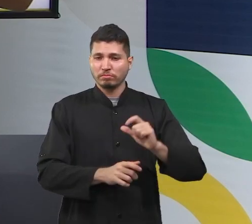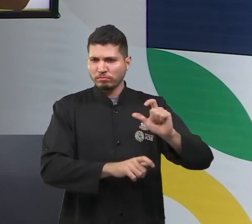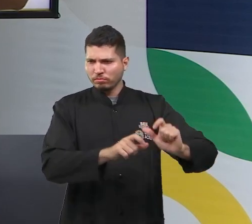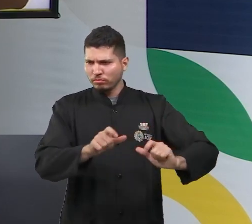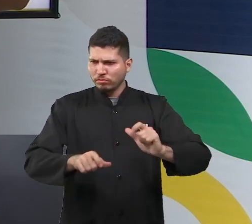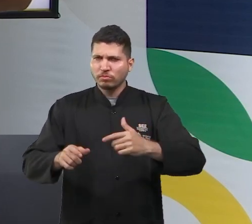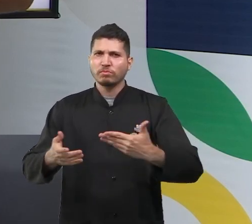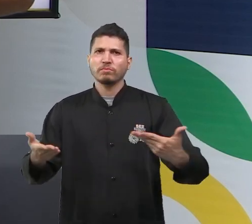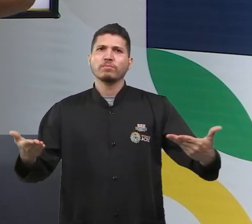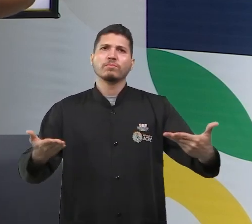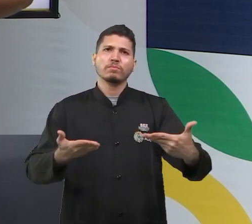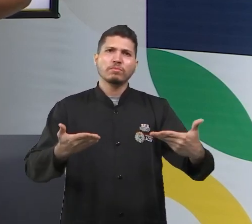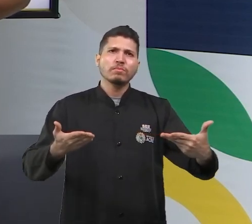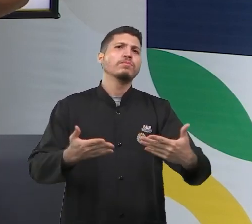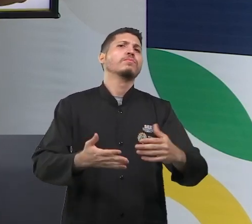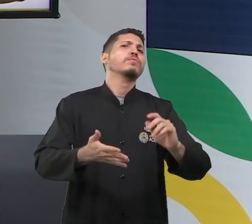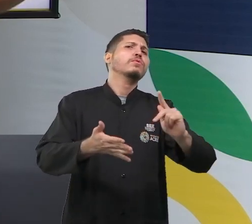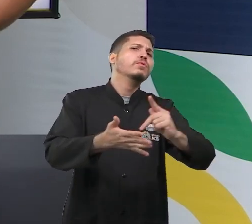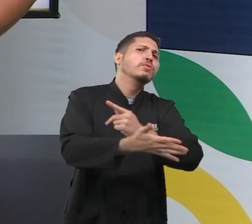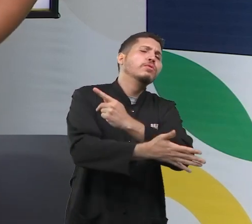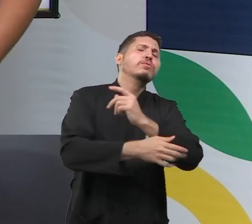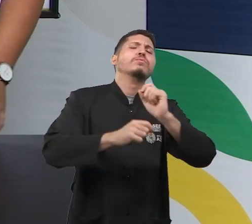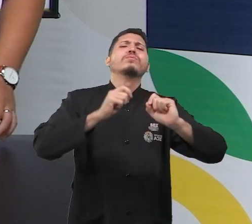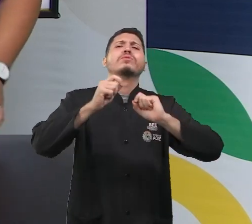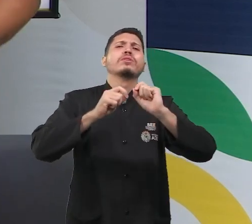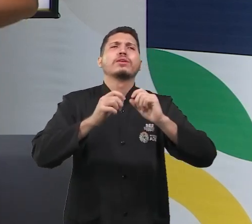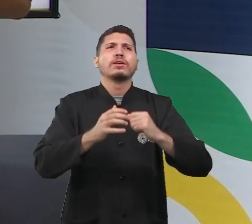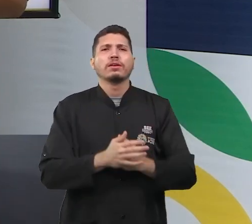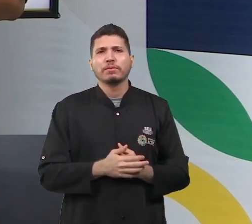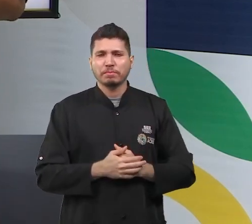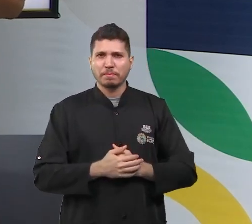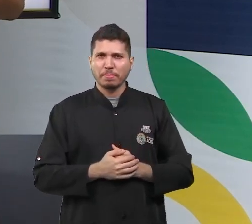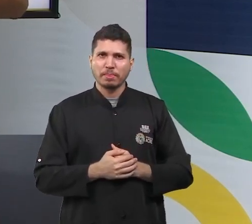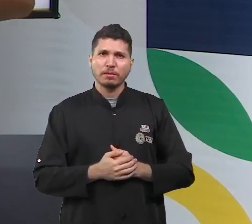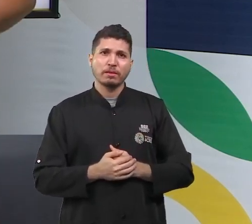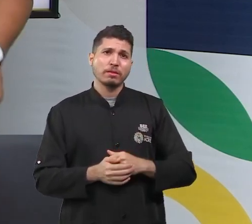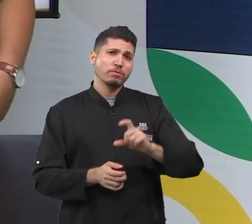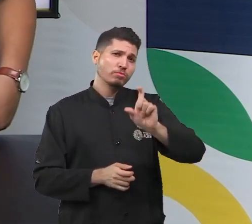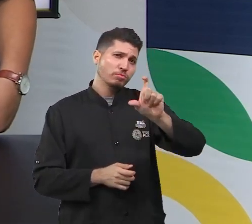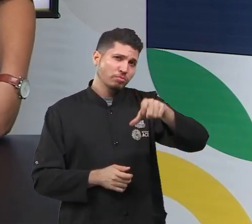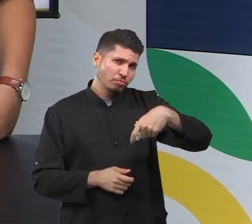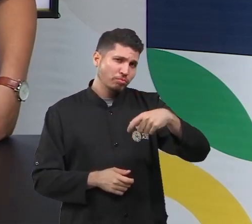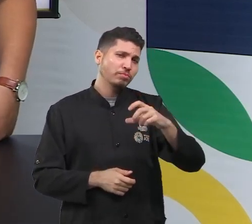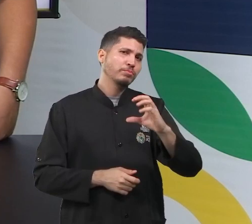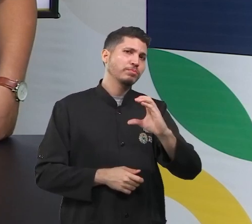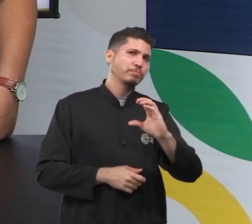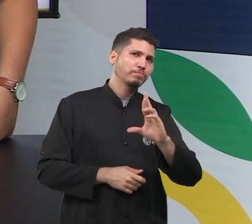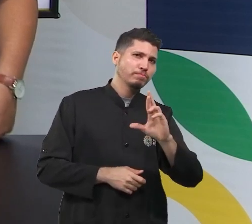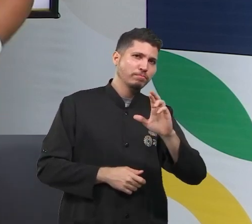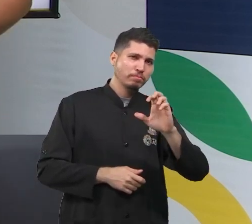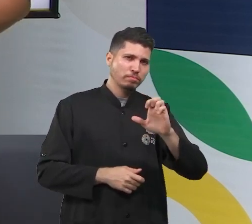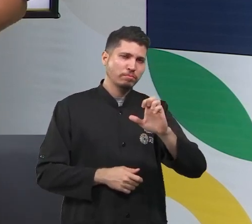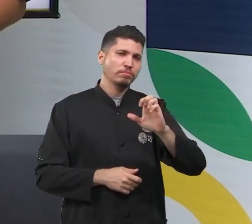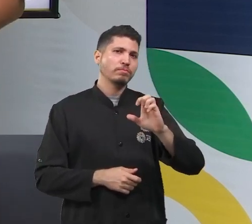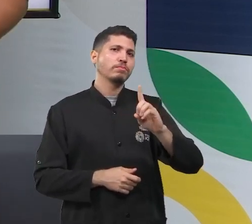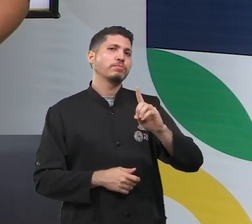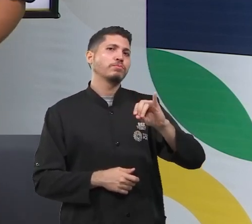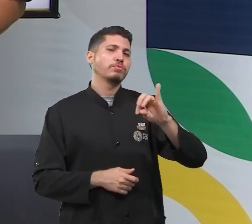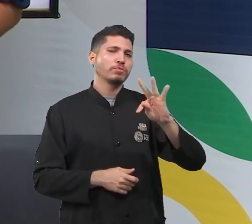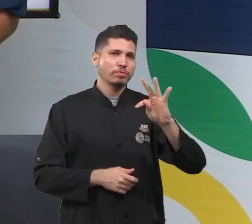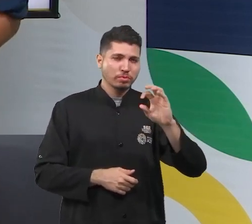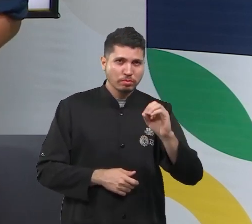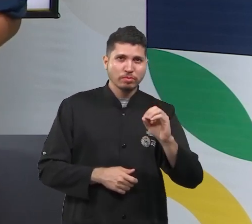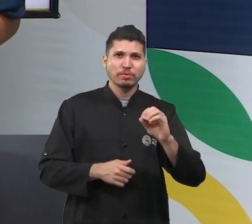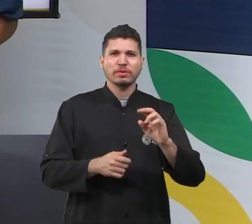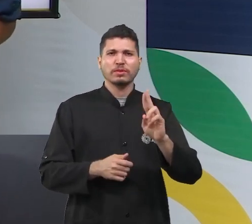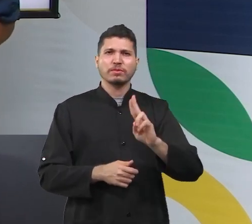nos dias de hoje é que usa o cartão de crédito e acha que dentro da fatura está anotado. Mas você não sabe,